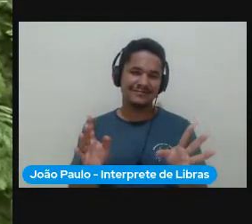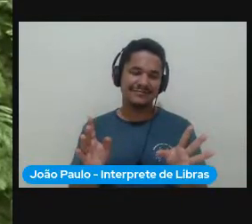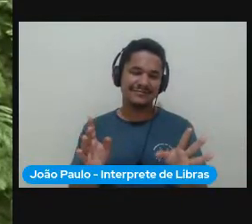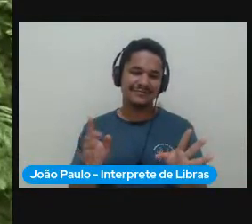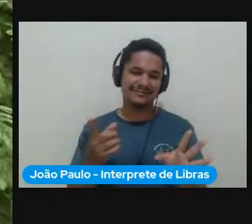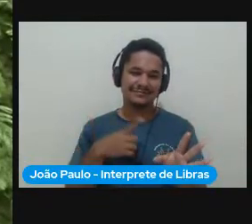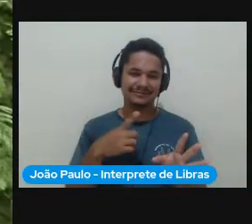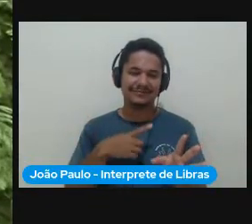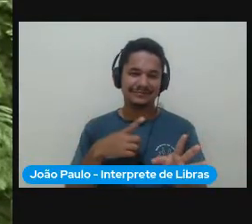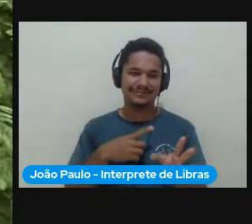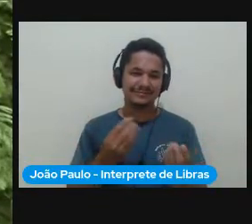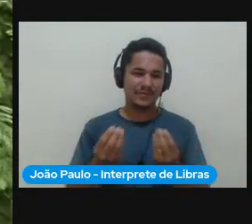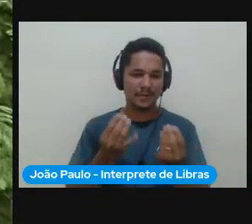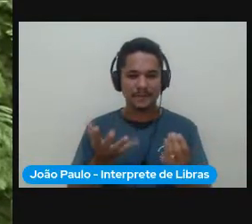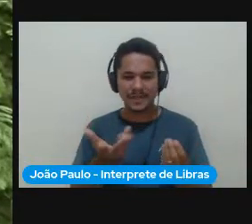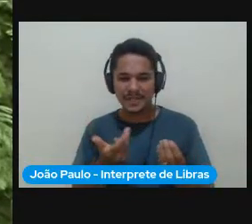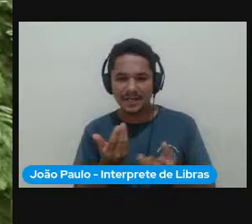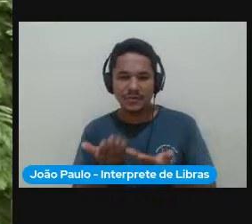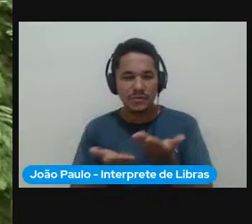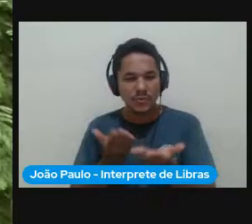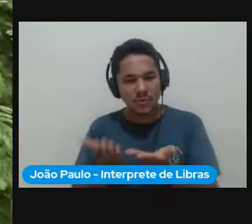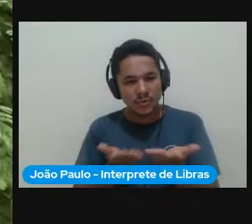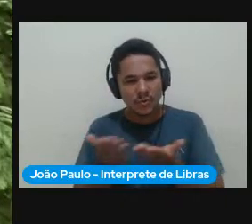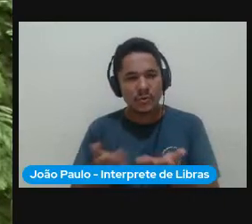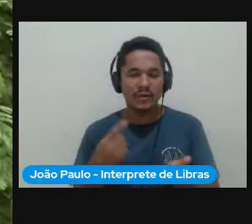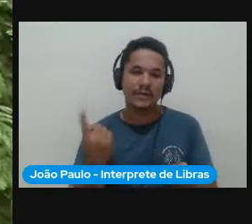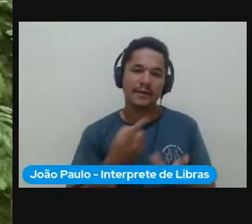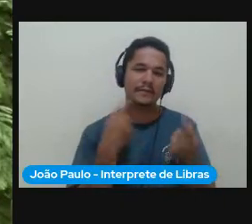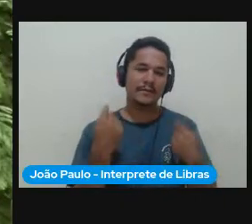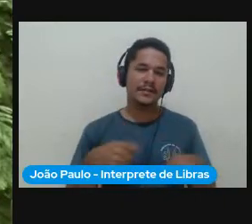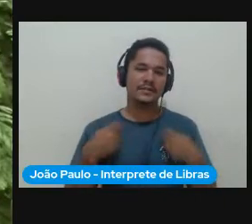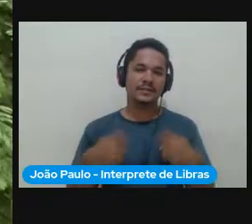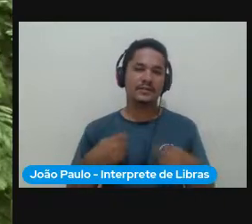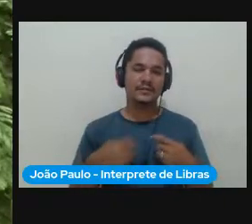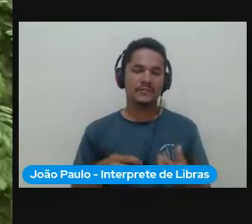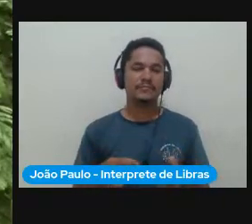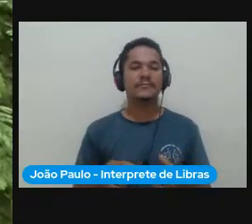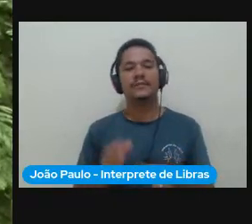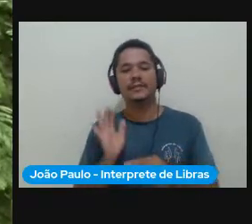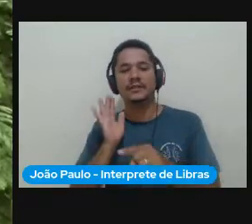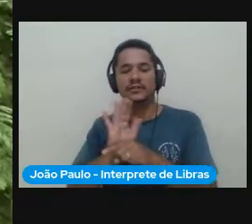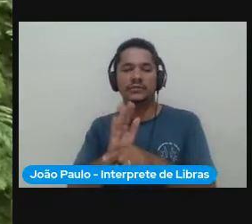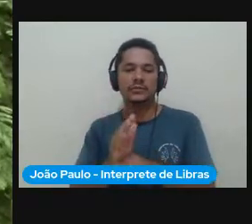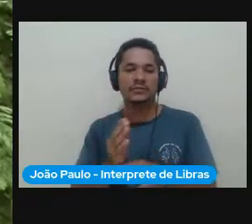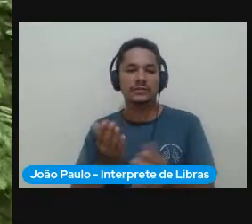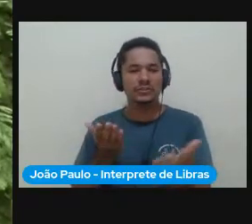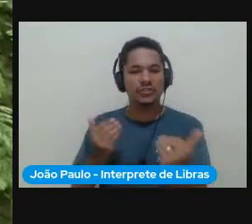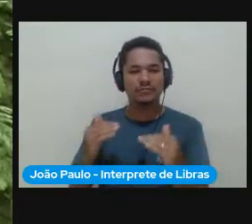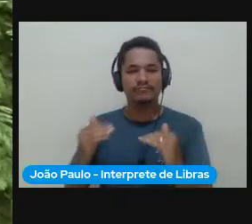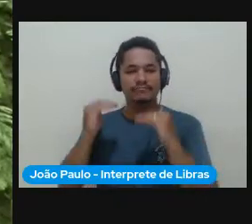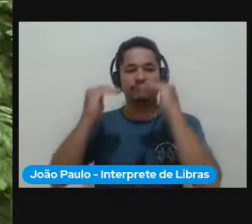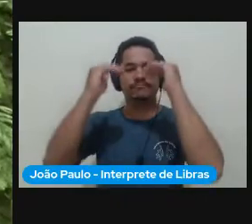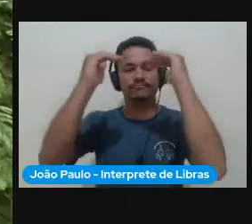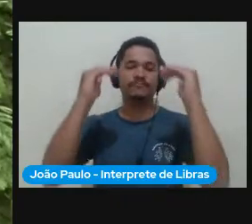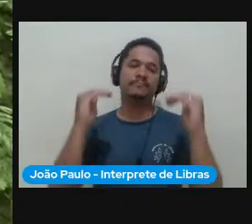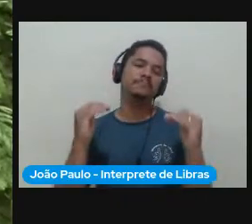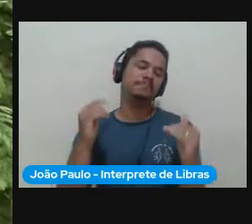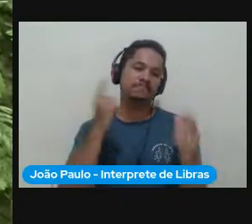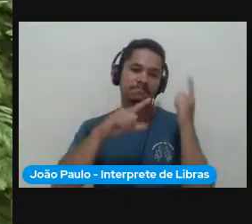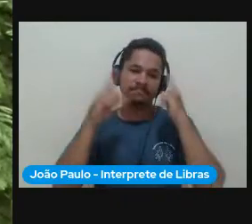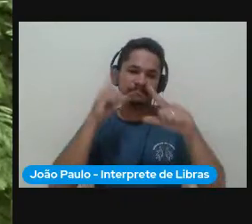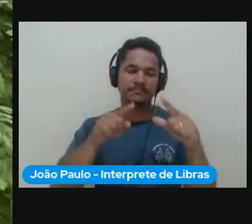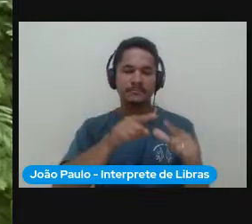todo jeito de receber e acolher as nossas necessidades e formar grandes jovens e adultos para serem o que